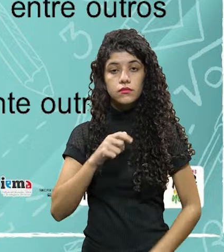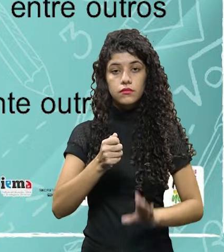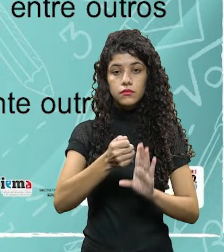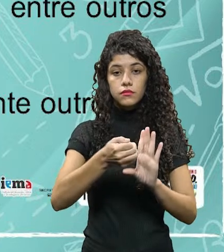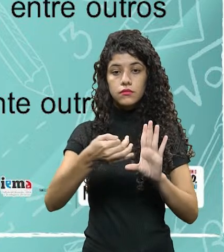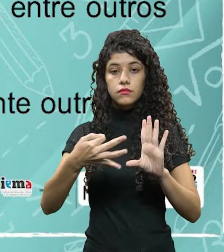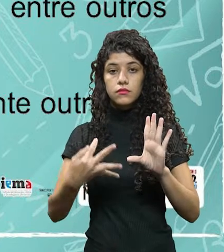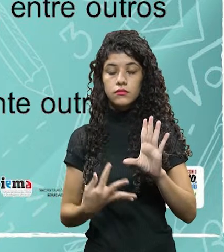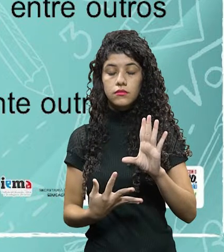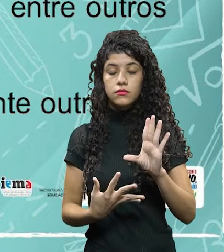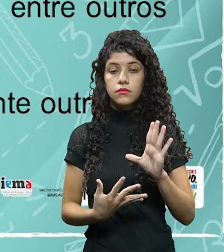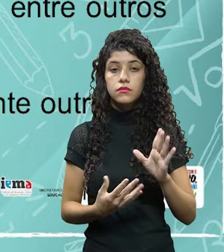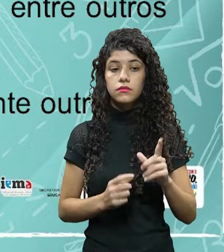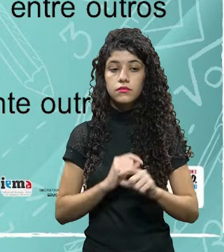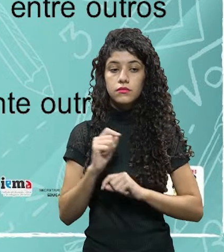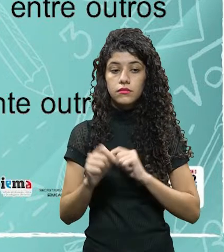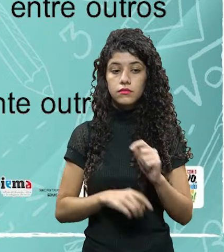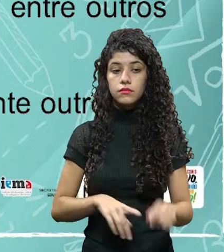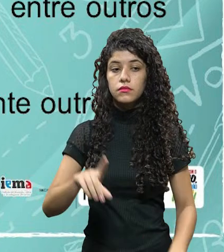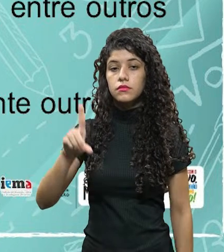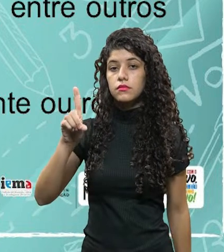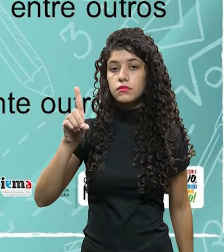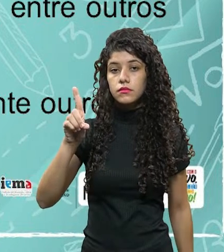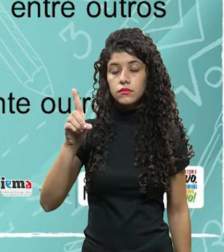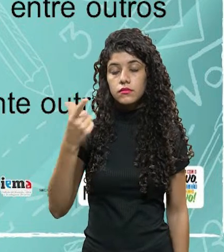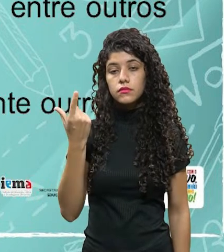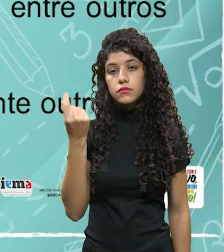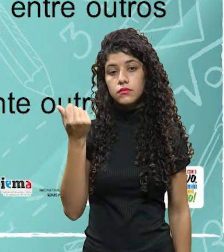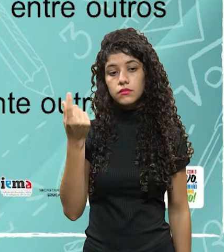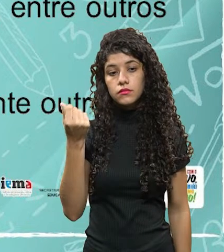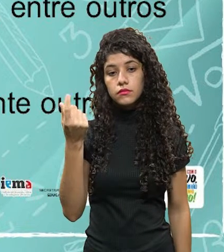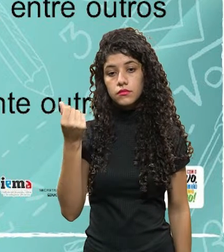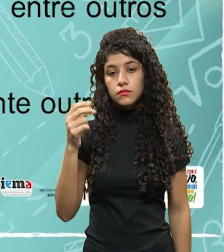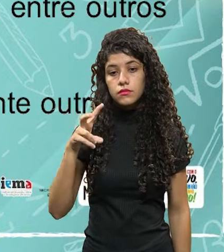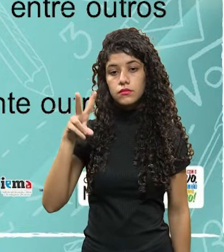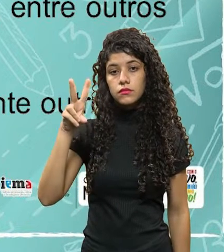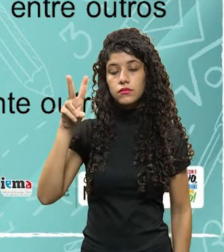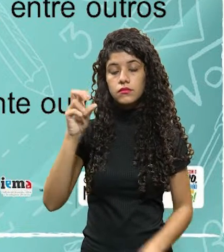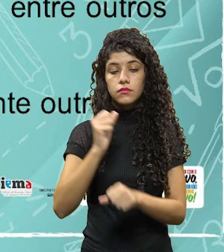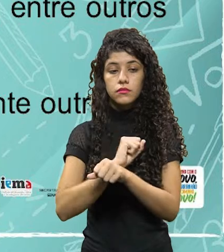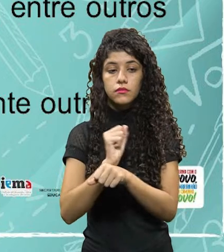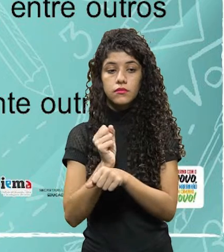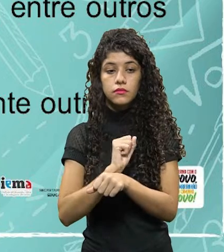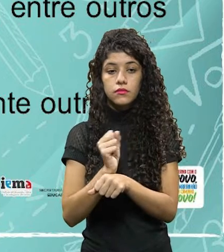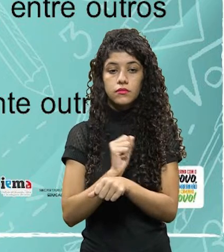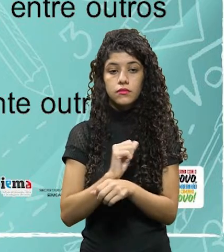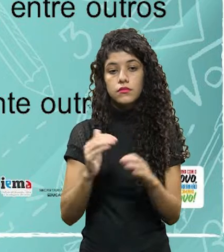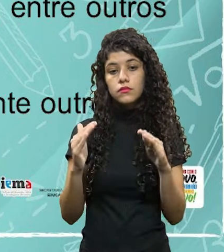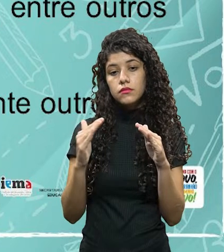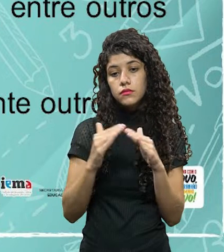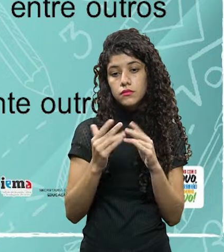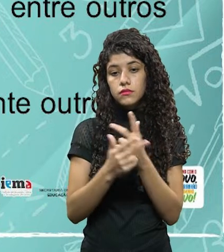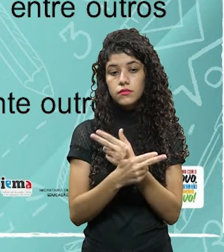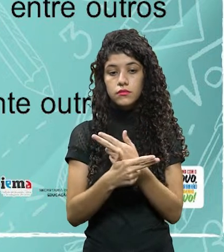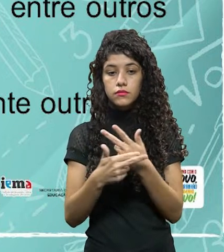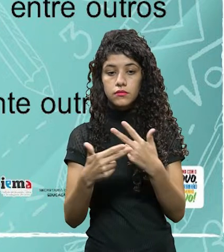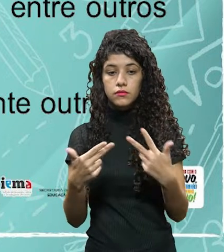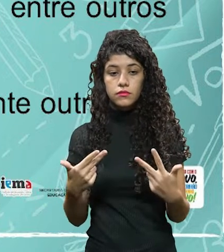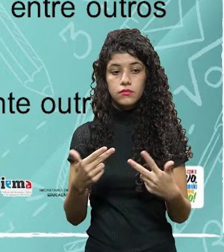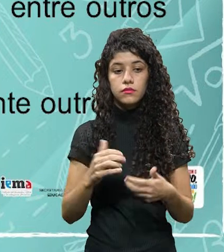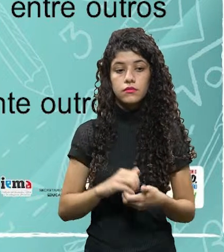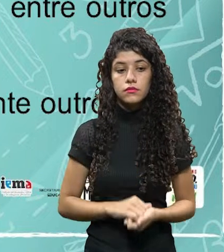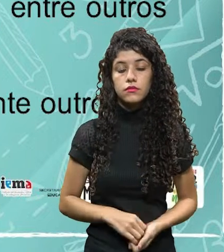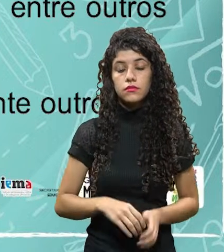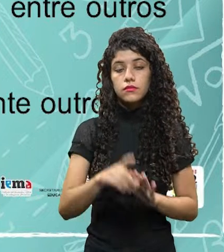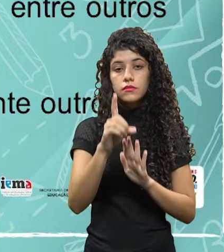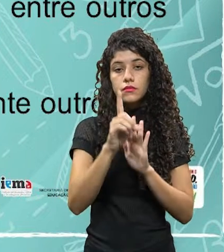caracterizado aqui dentro dos bens, temos o dinheiro, o veículo, imóveis, estoques, entre outros. Dentro